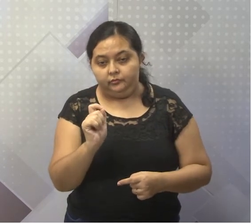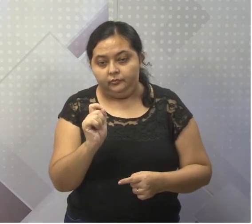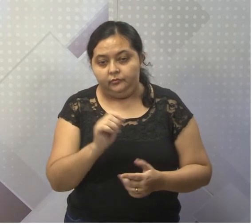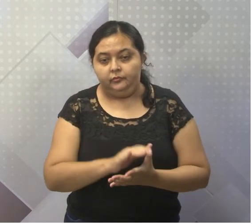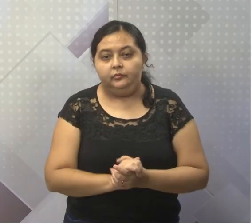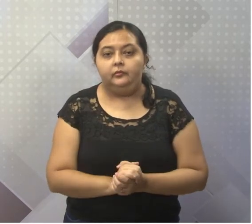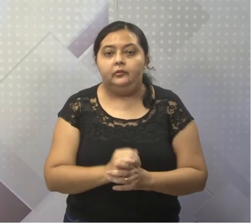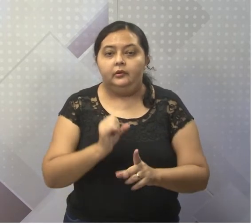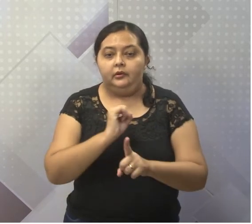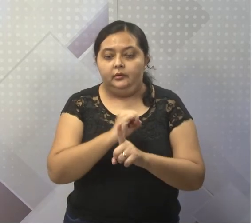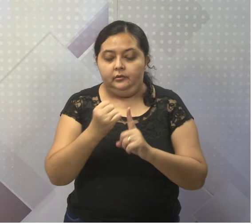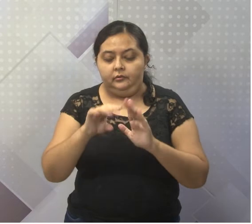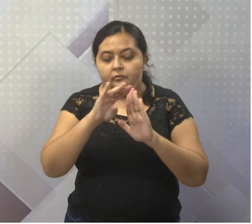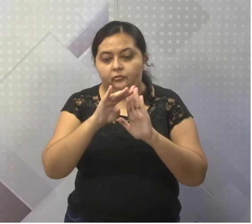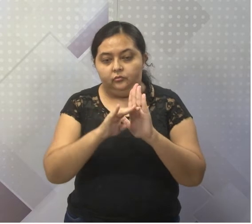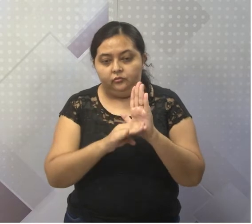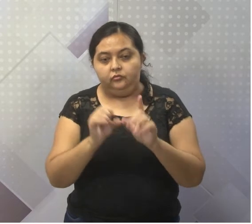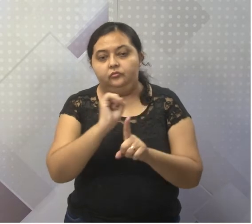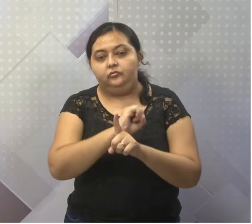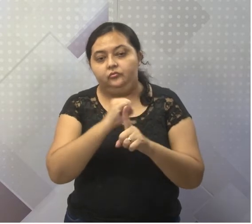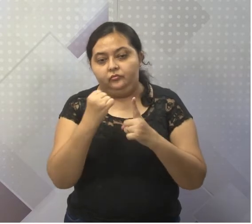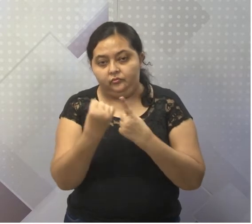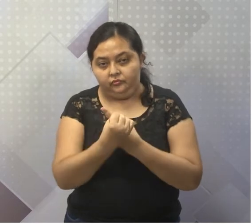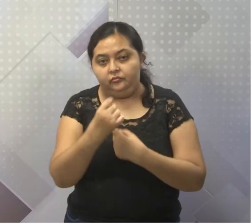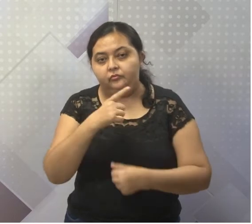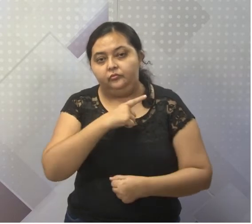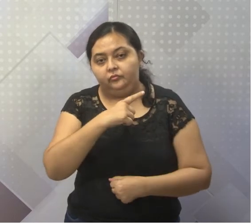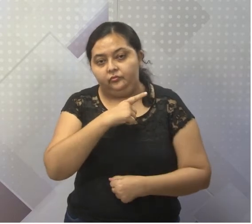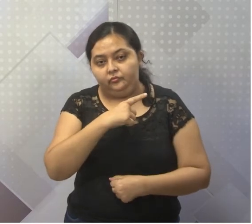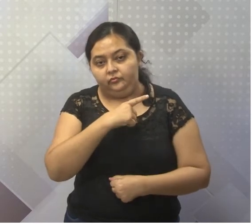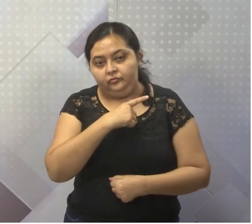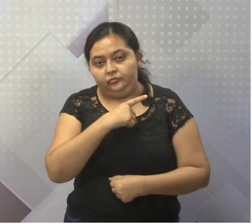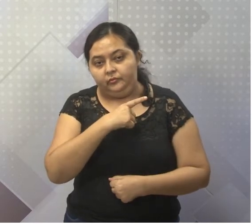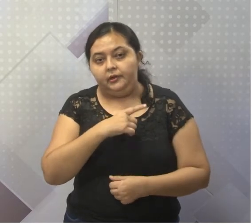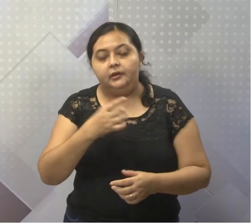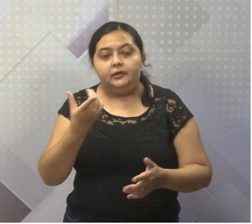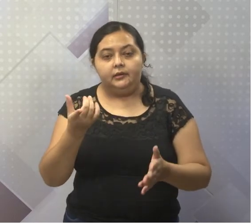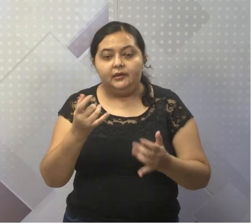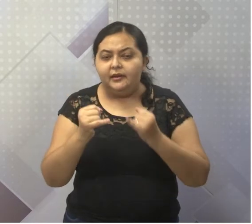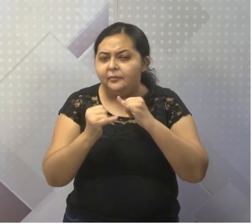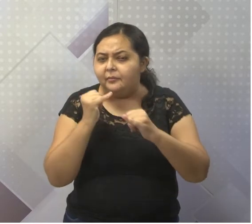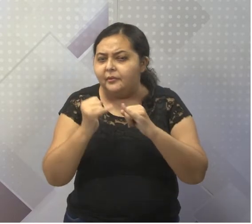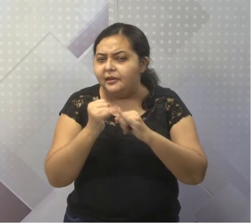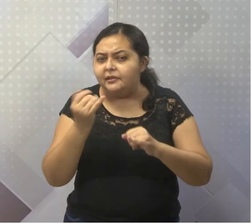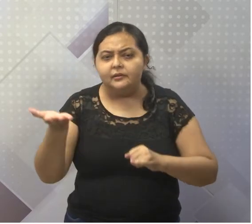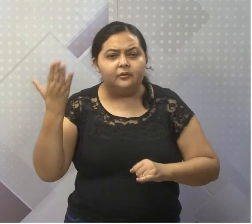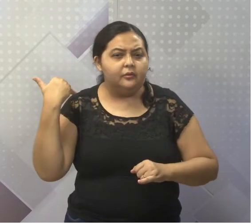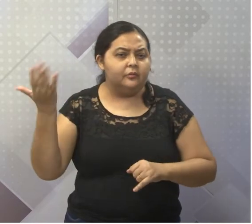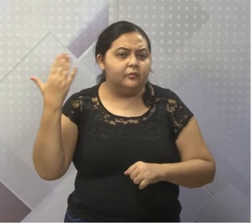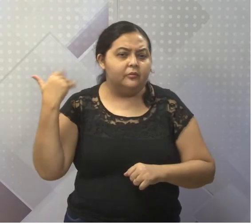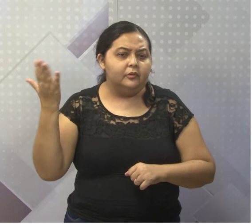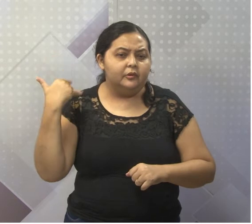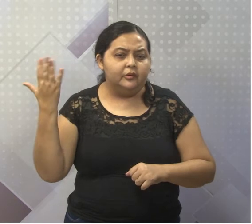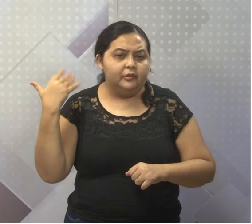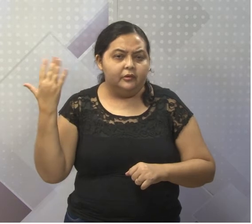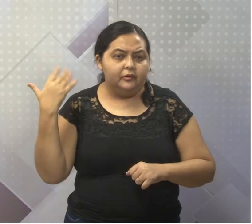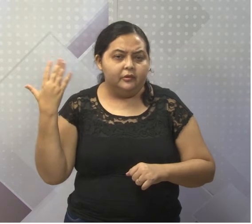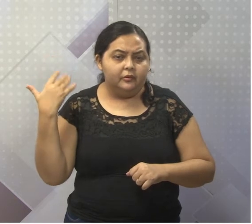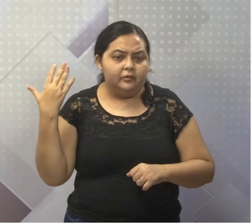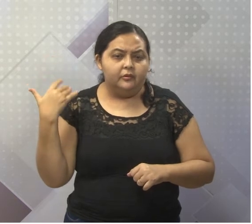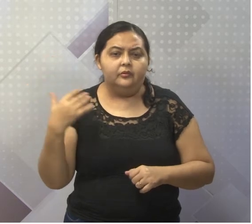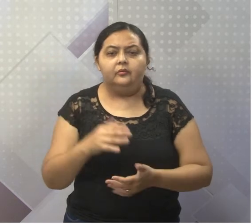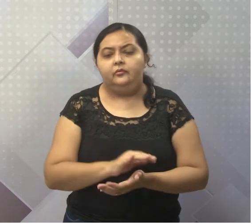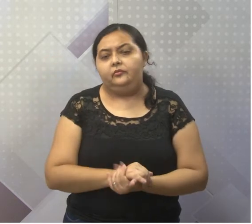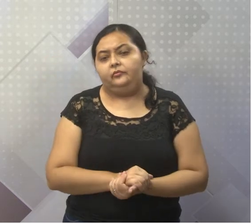práticas sociais e simbólicas que imitavam as as antiguidades com os grandes cortejo de